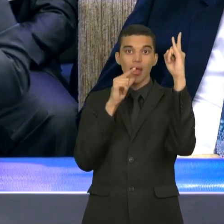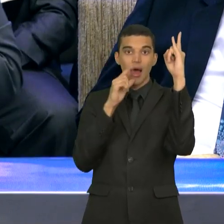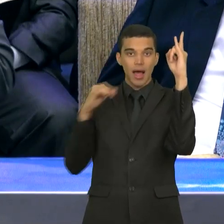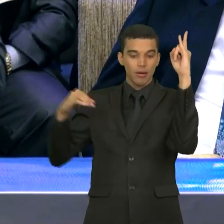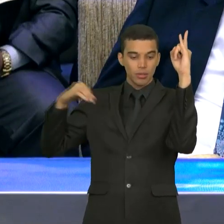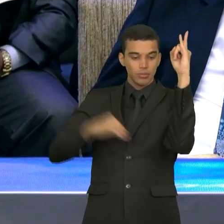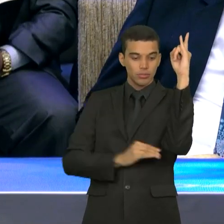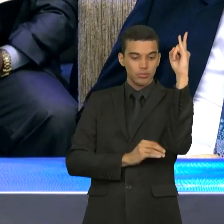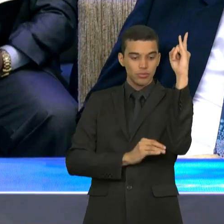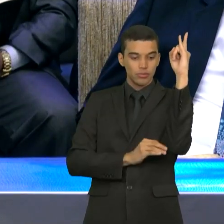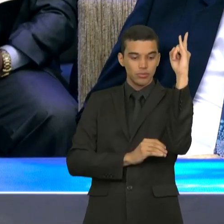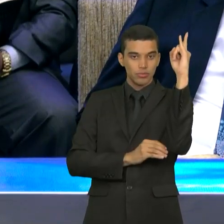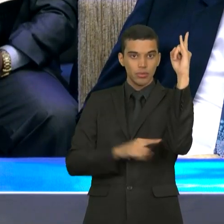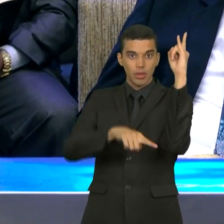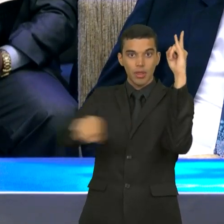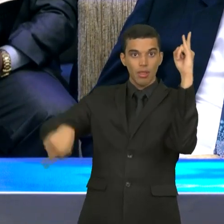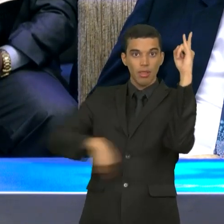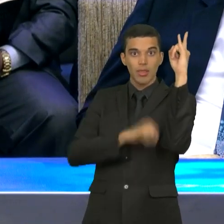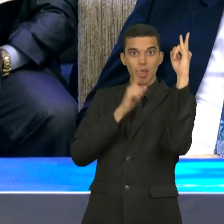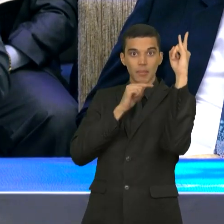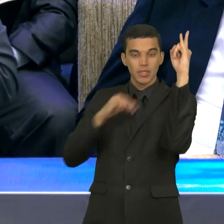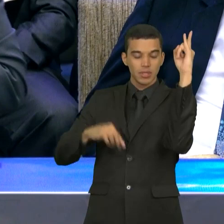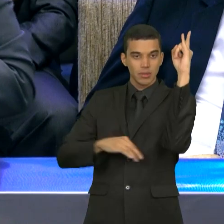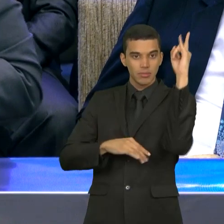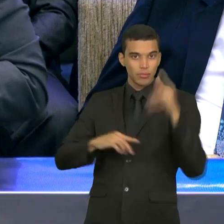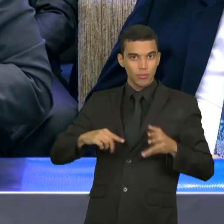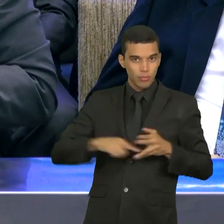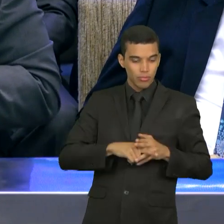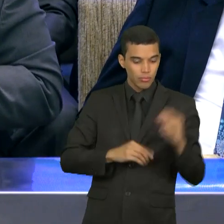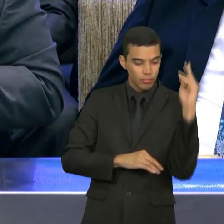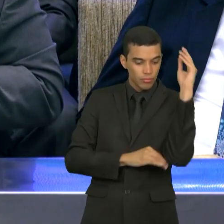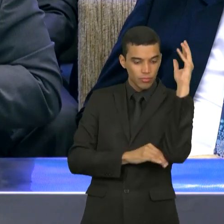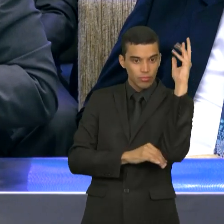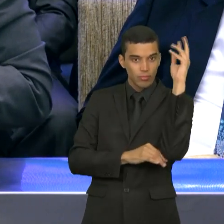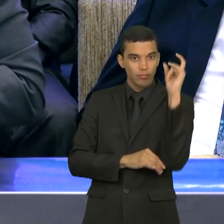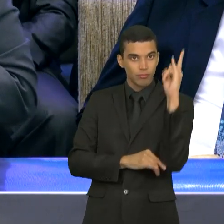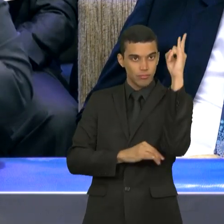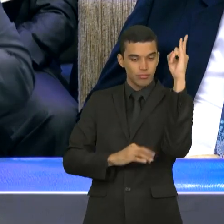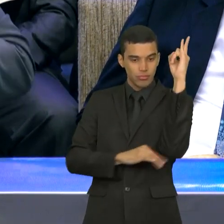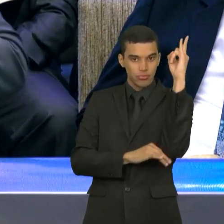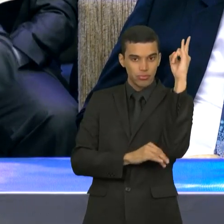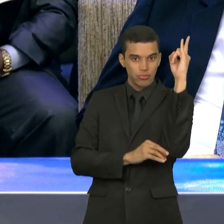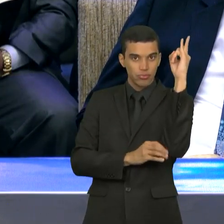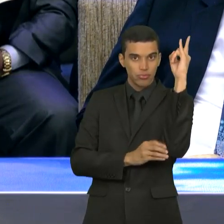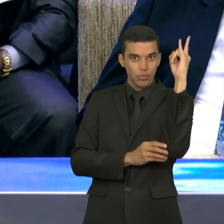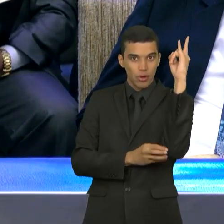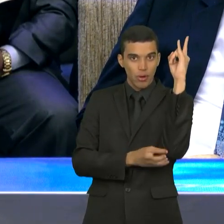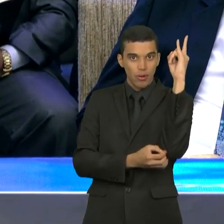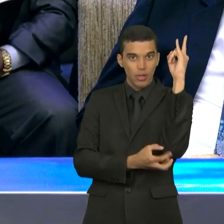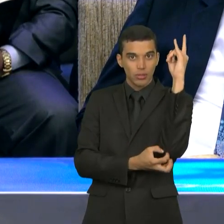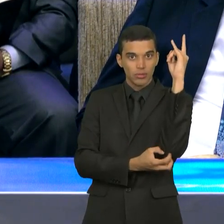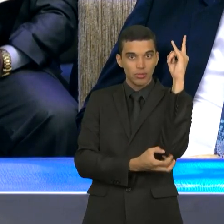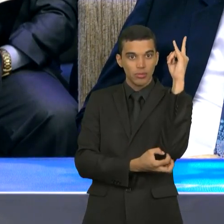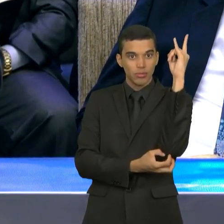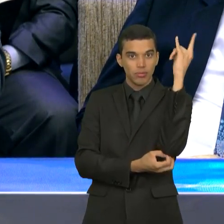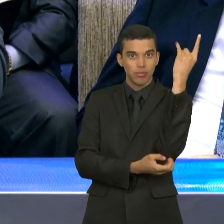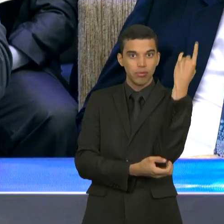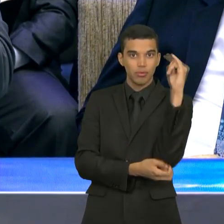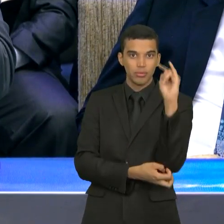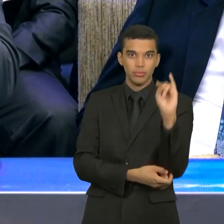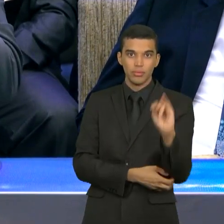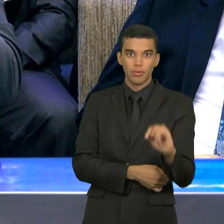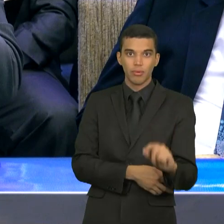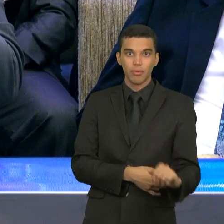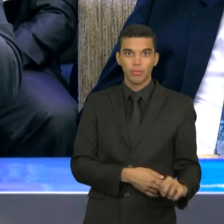destruiu aquela edificação aquele prédio meus irmãos o que